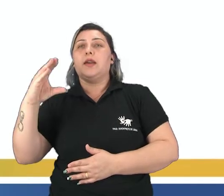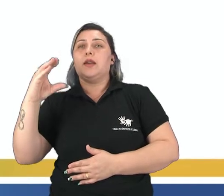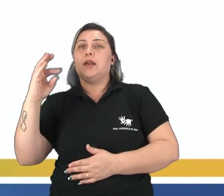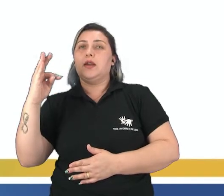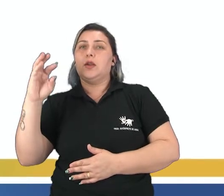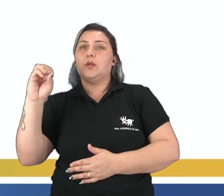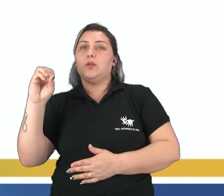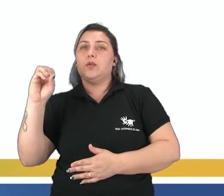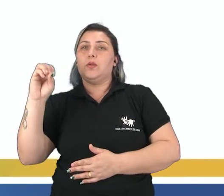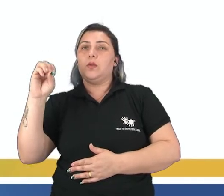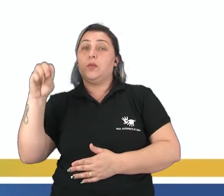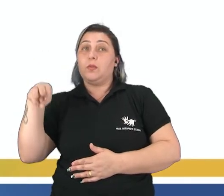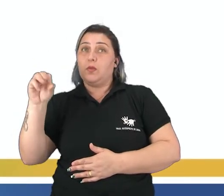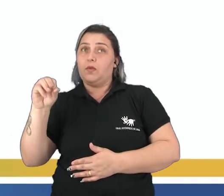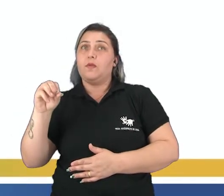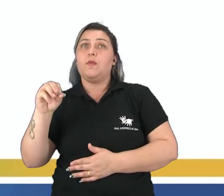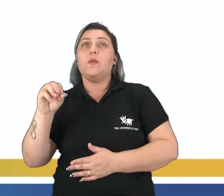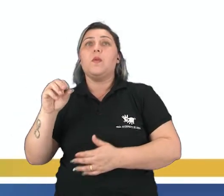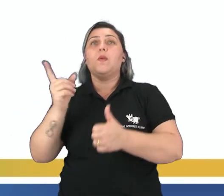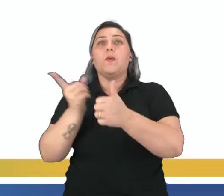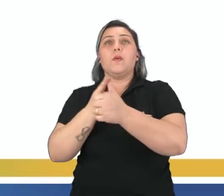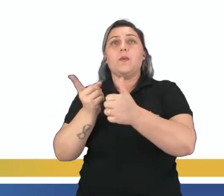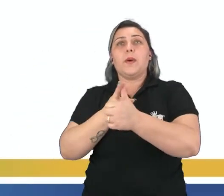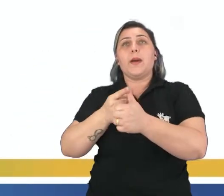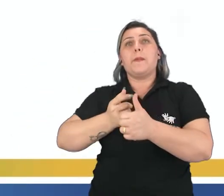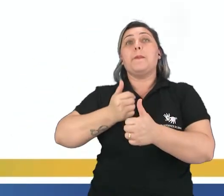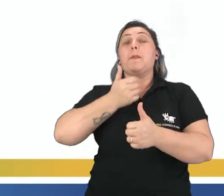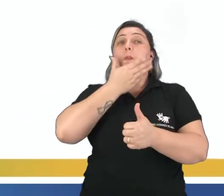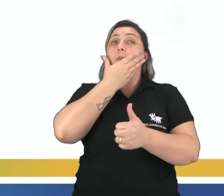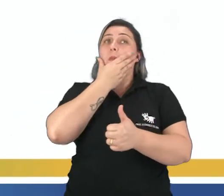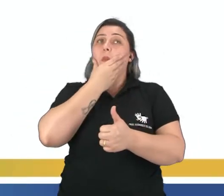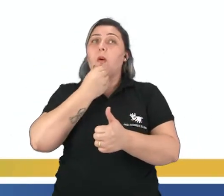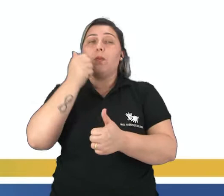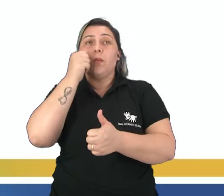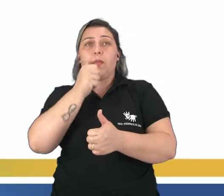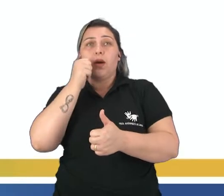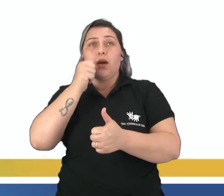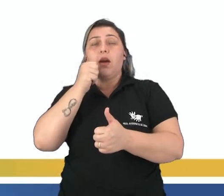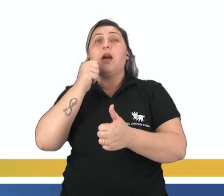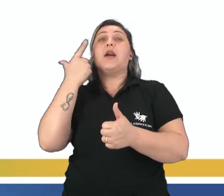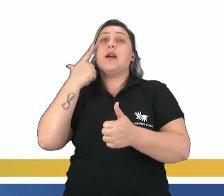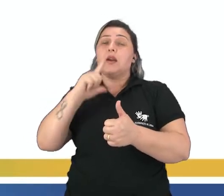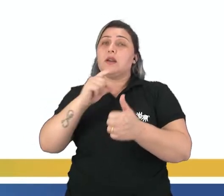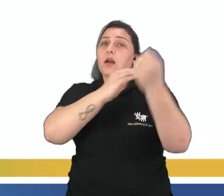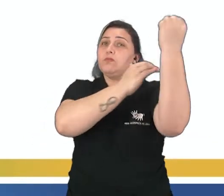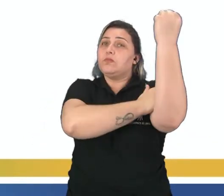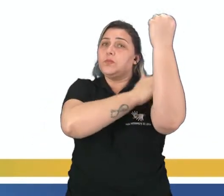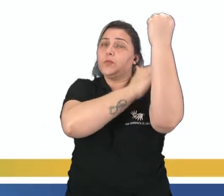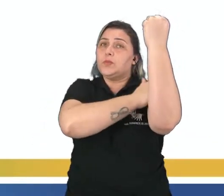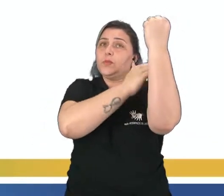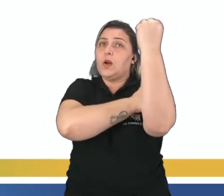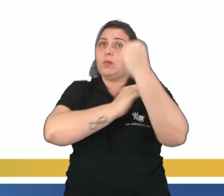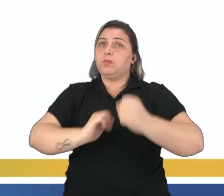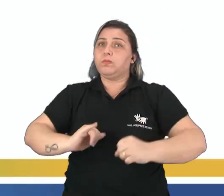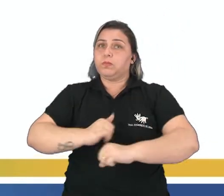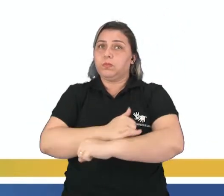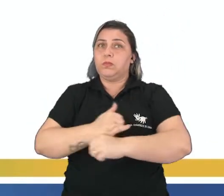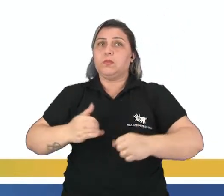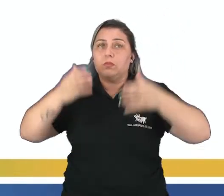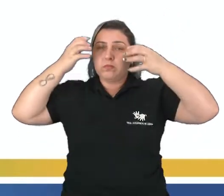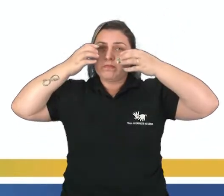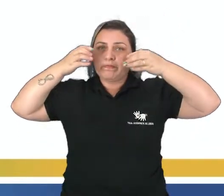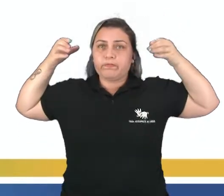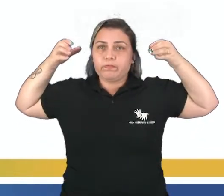mulheres que têm muita facilidade em acumular gordura corporal e ganhar músculos. Apesar da cabeça larga